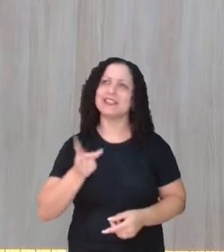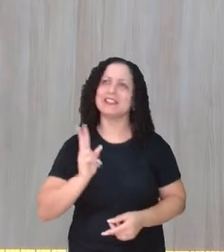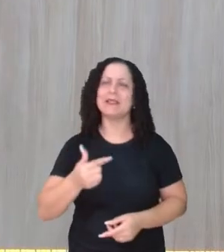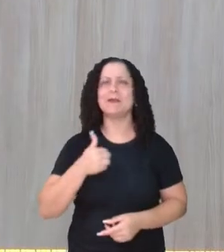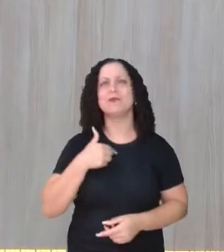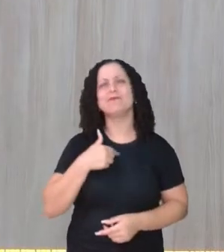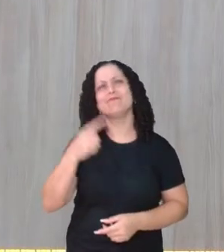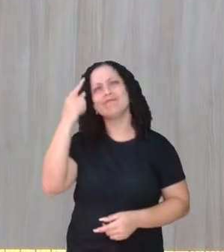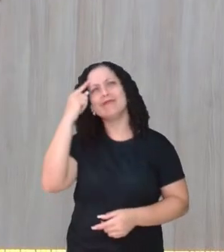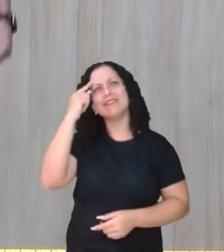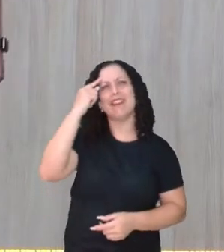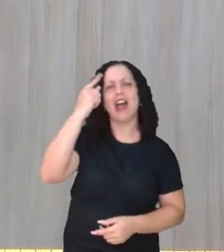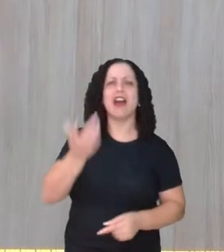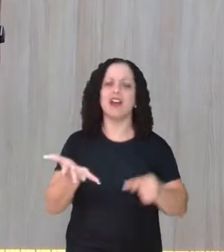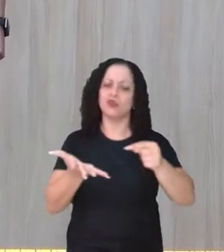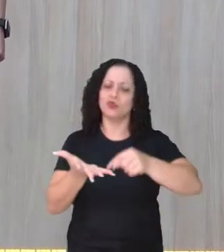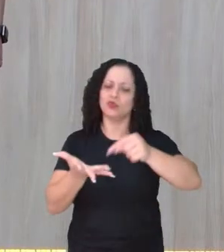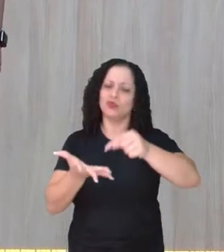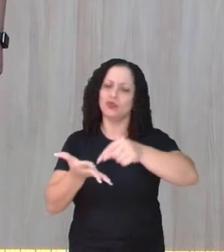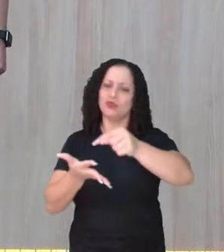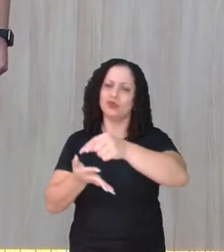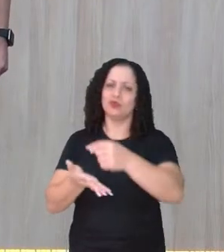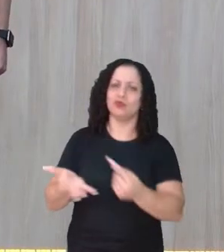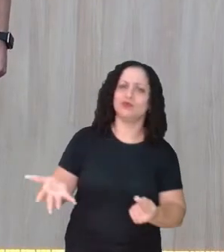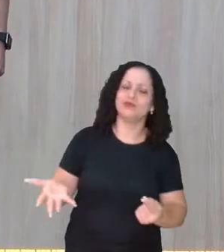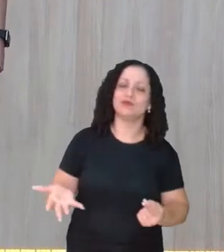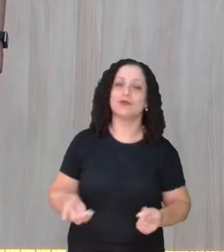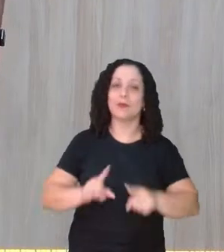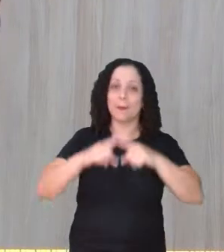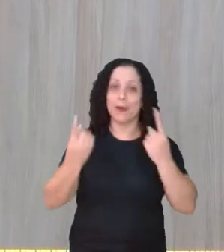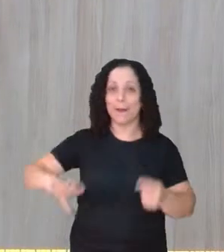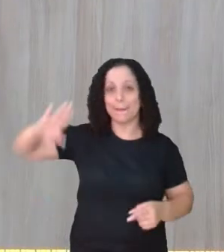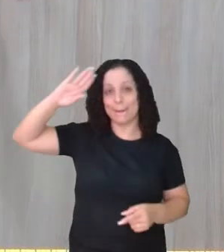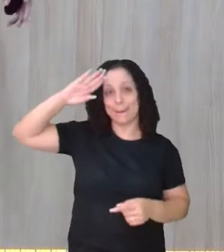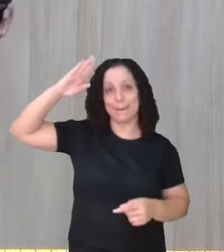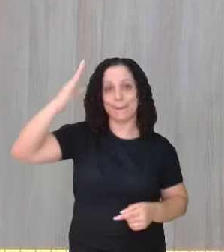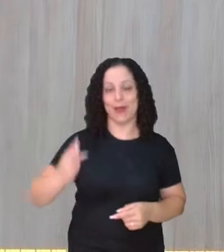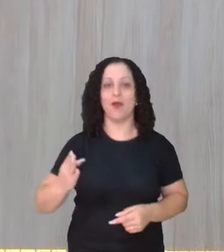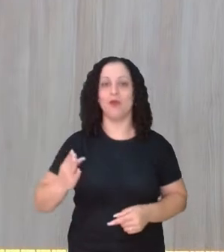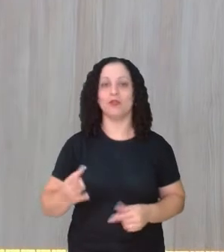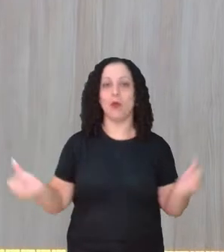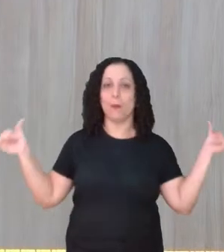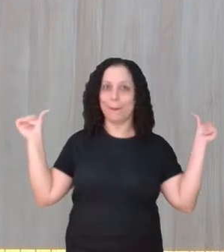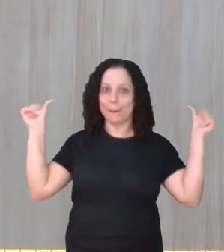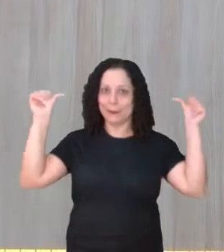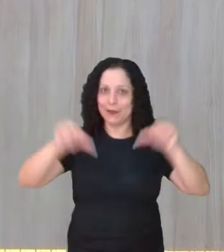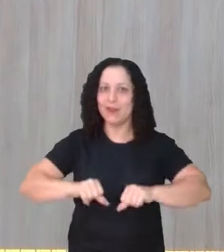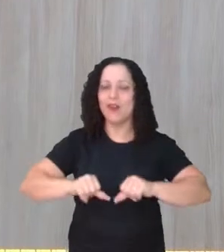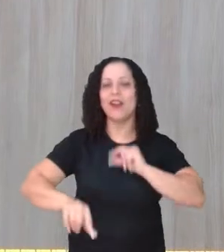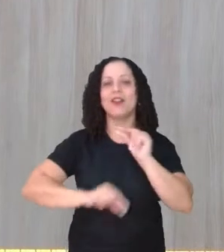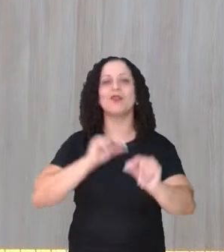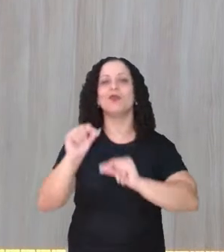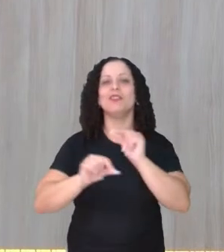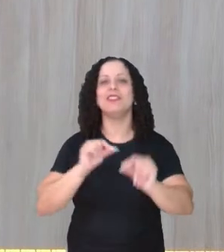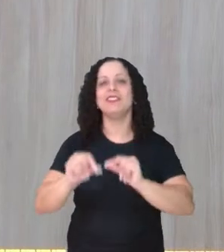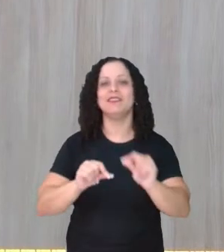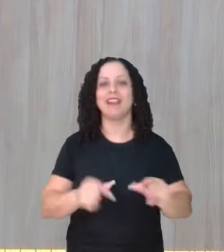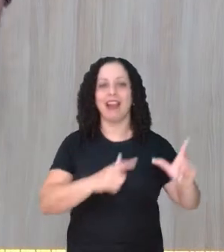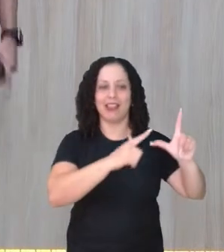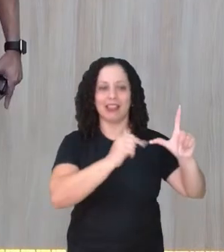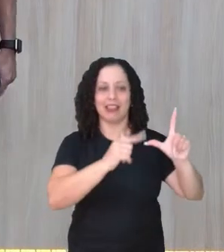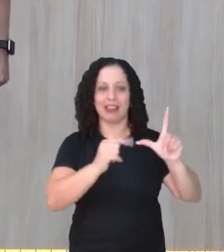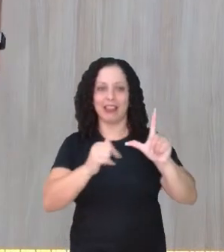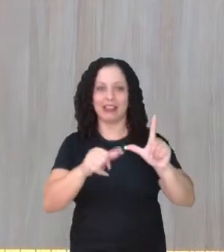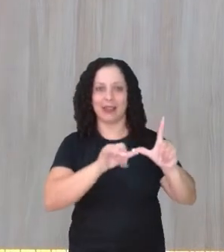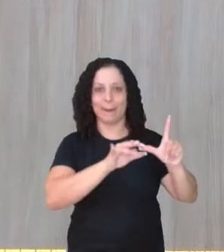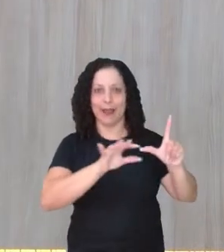pegava contando. Agora, o principal, que era o pior, era em relação ao alfabeto. Quando